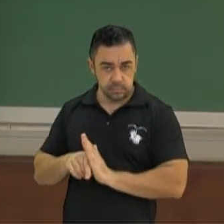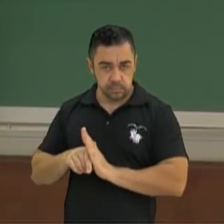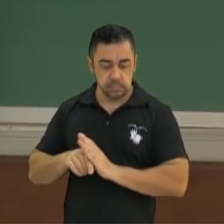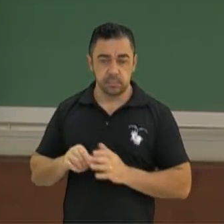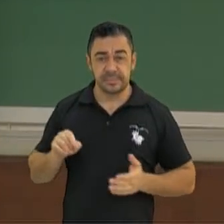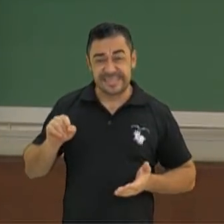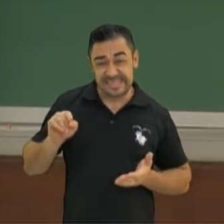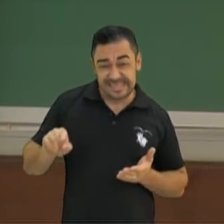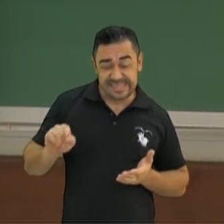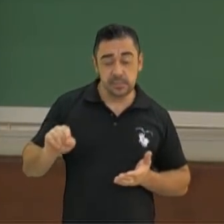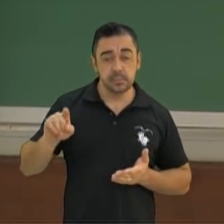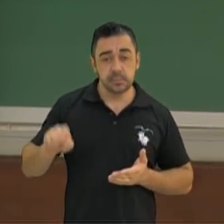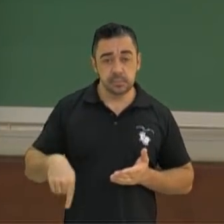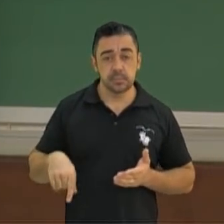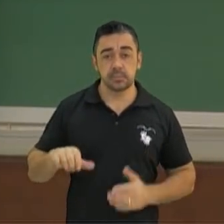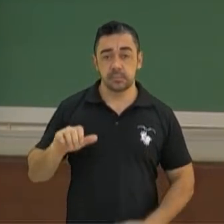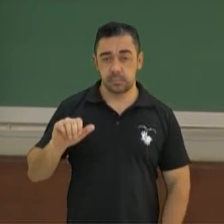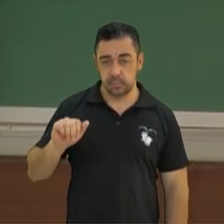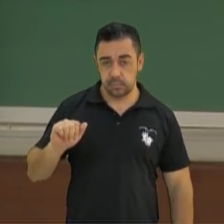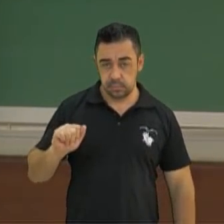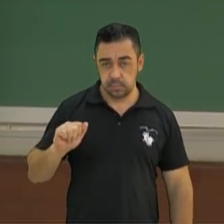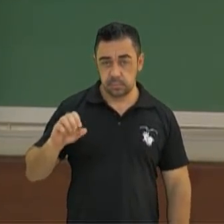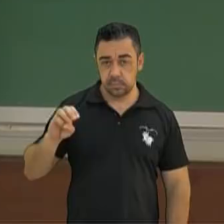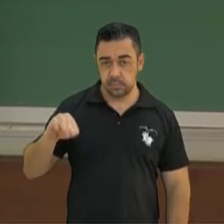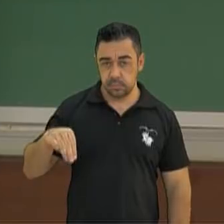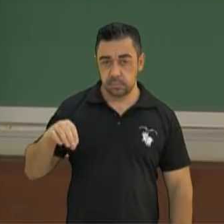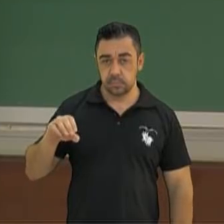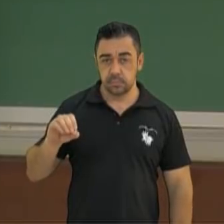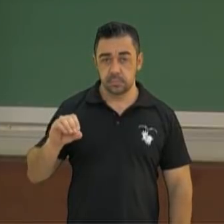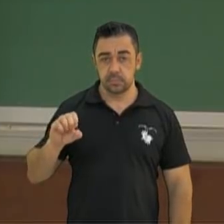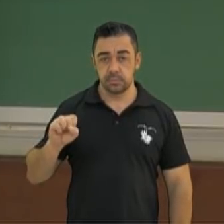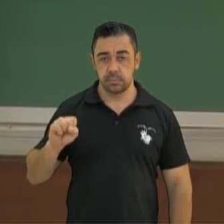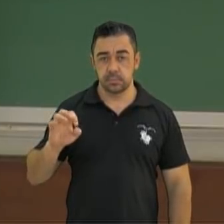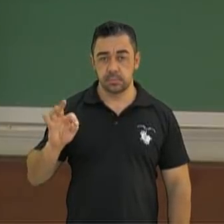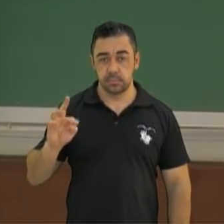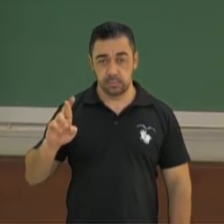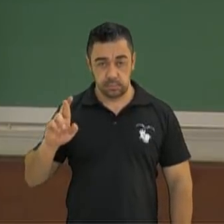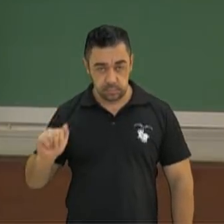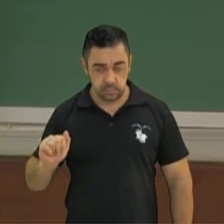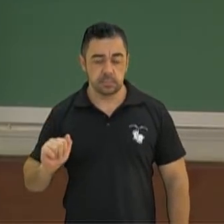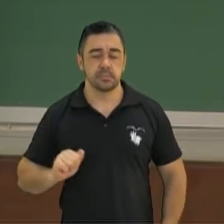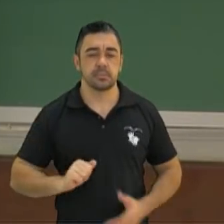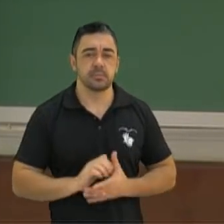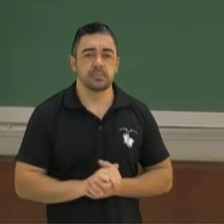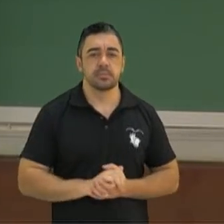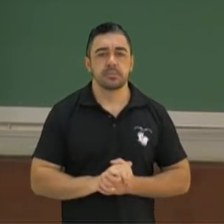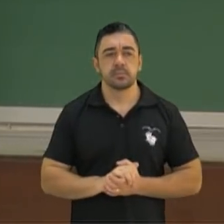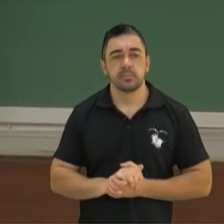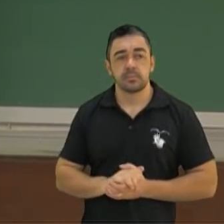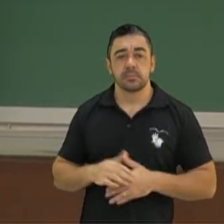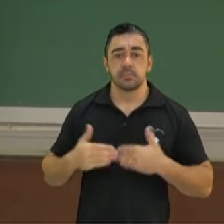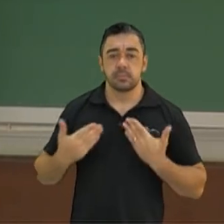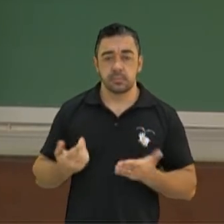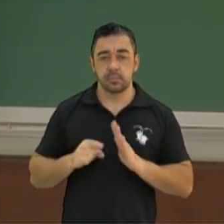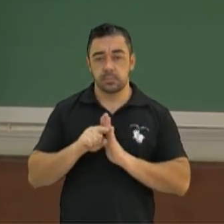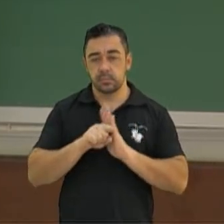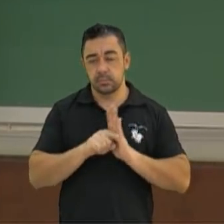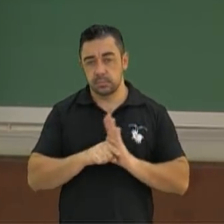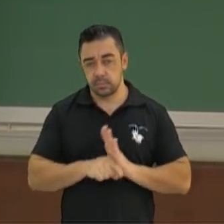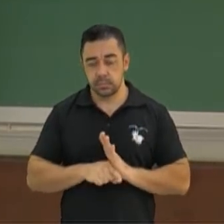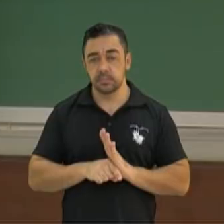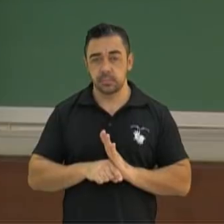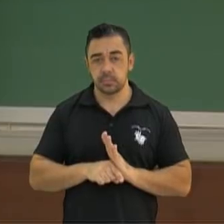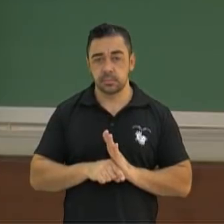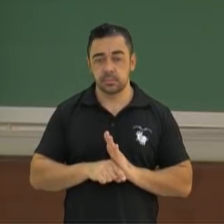essa parcela nós chamamos do que mesmo? De amostra, ok? Bom, e pesquisas